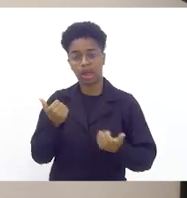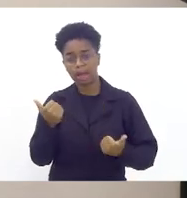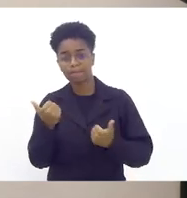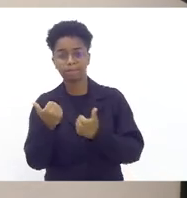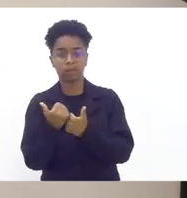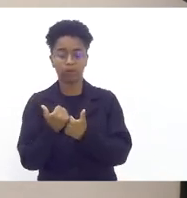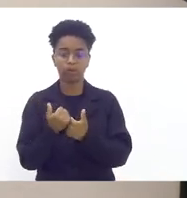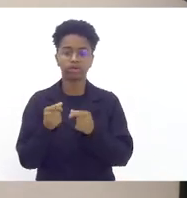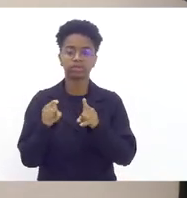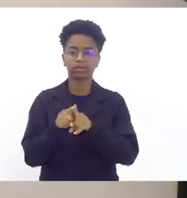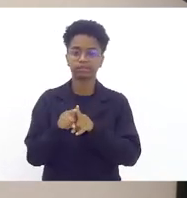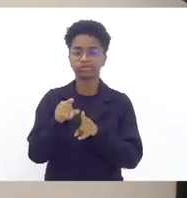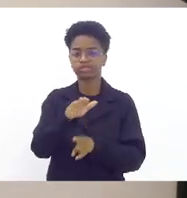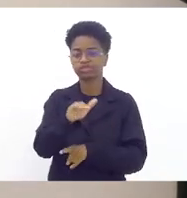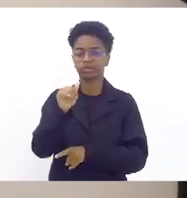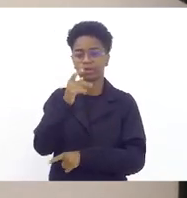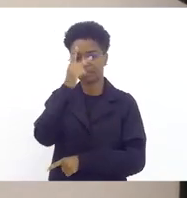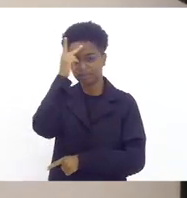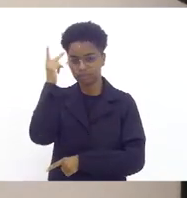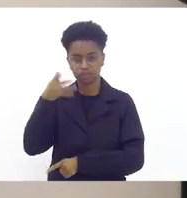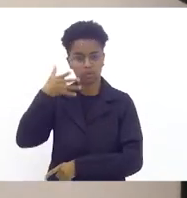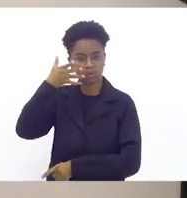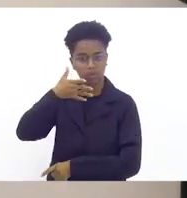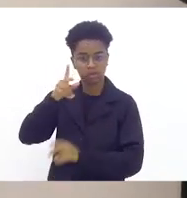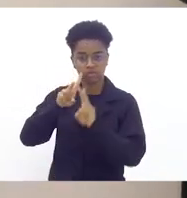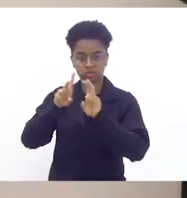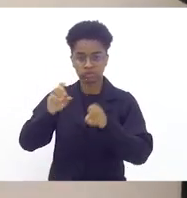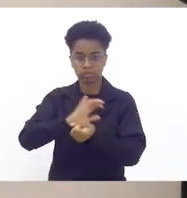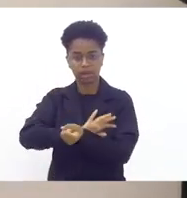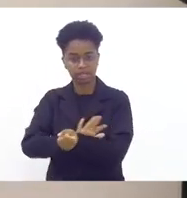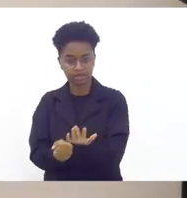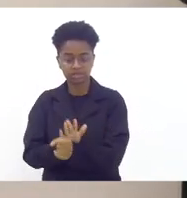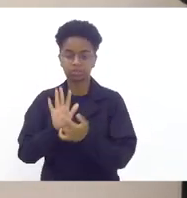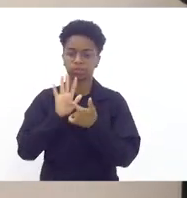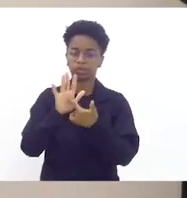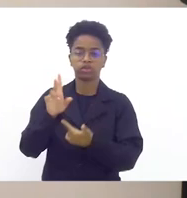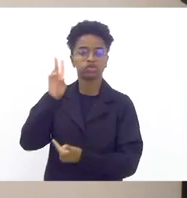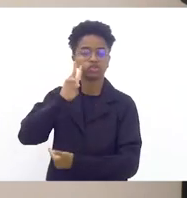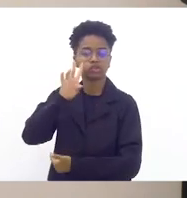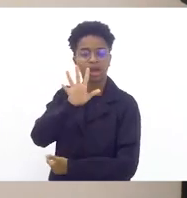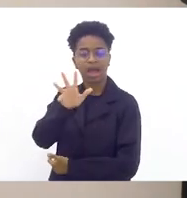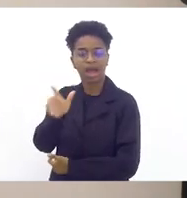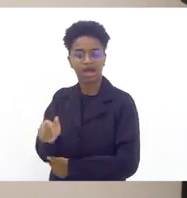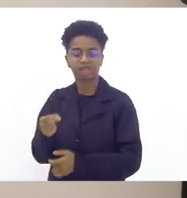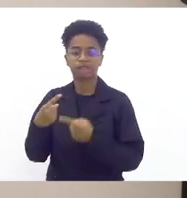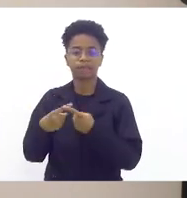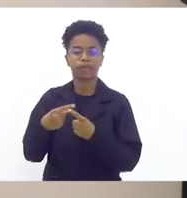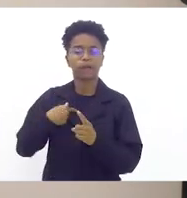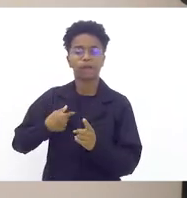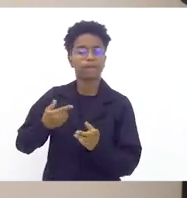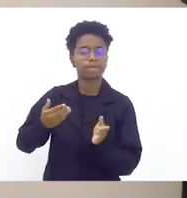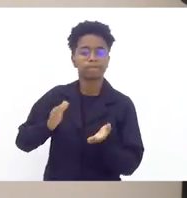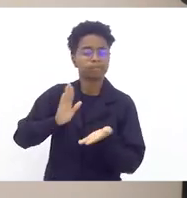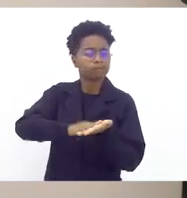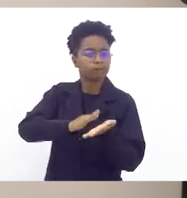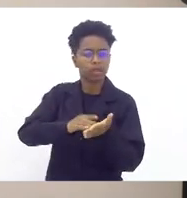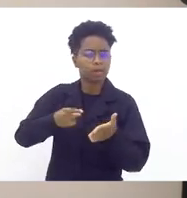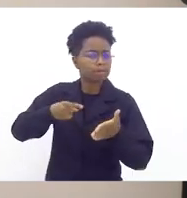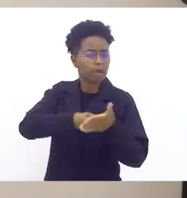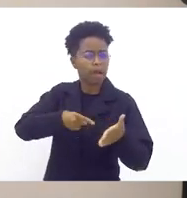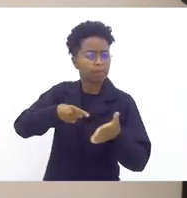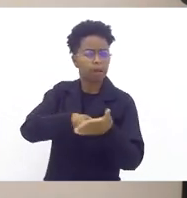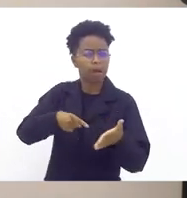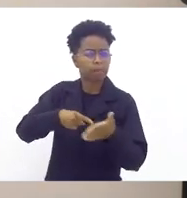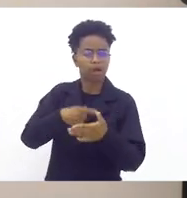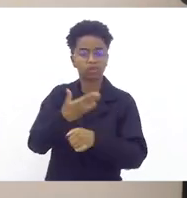Tem apoiado, chamou uma pessoa para falar sobre racismo, história da África, porque eu estou em cima, cobrando o tempo inteiro. Mas